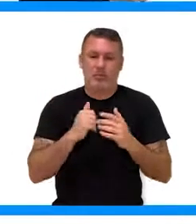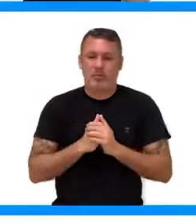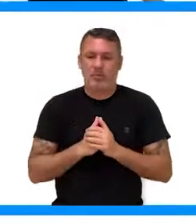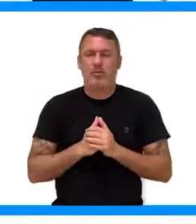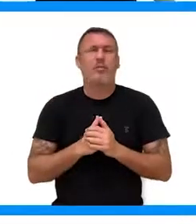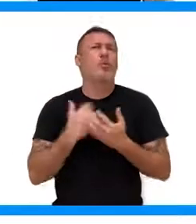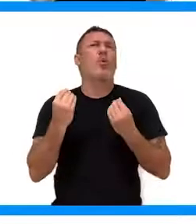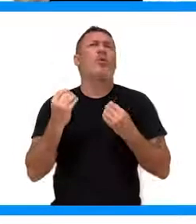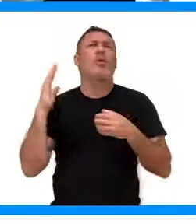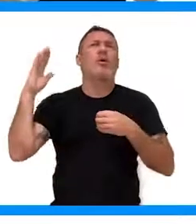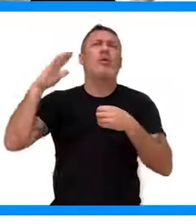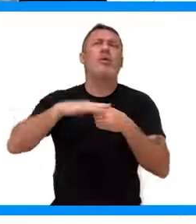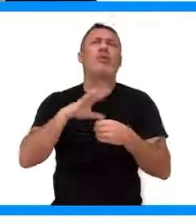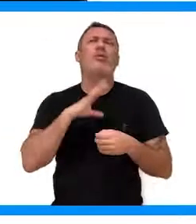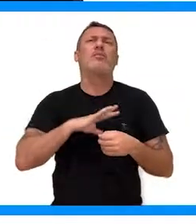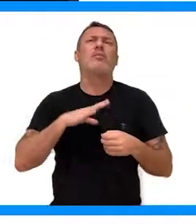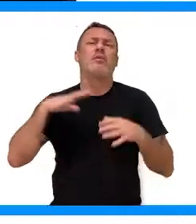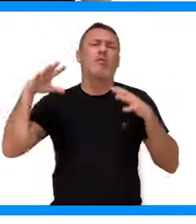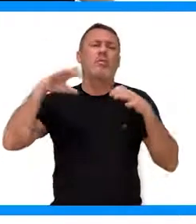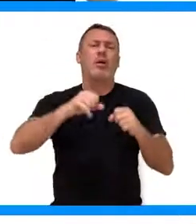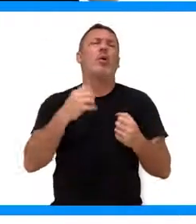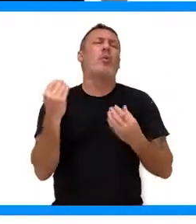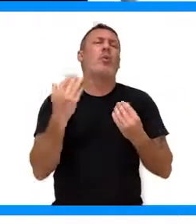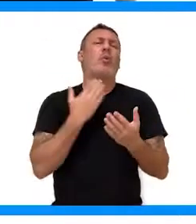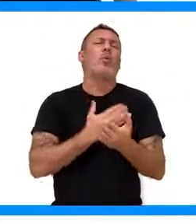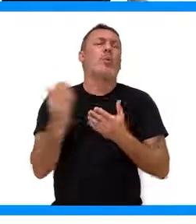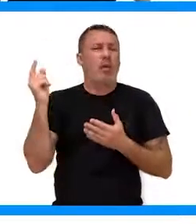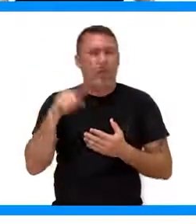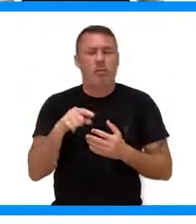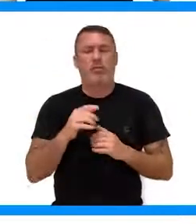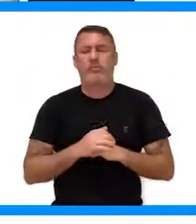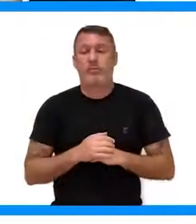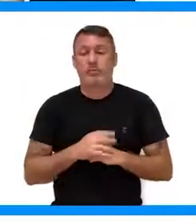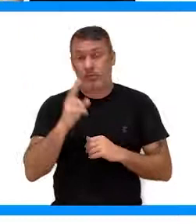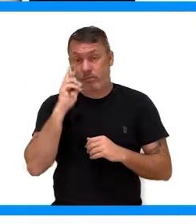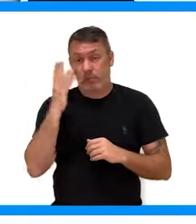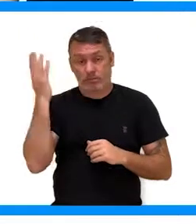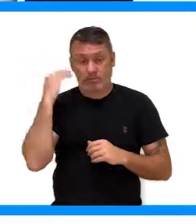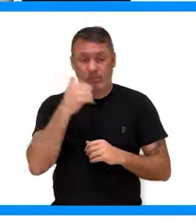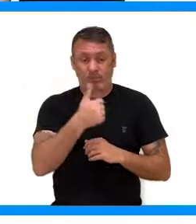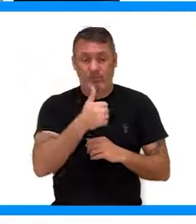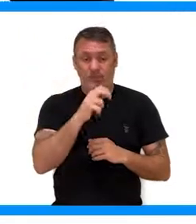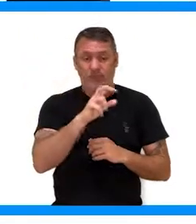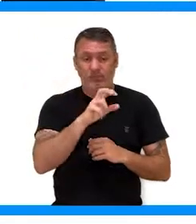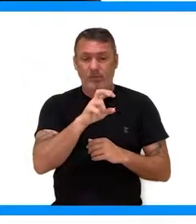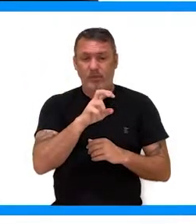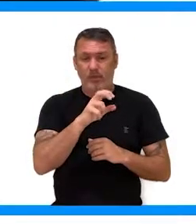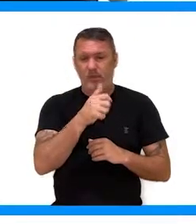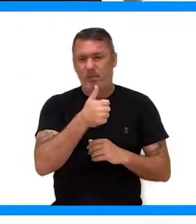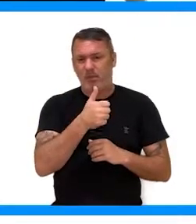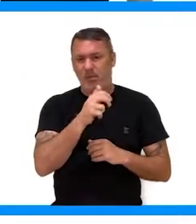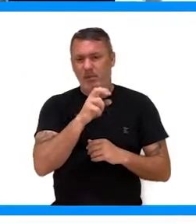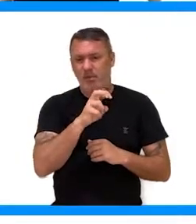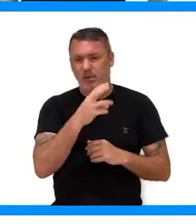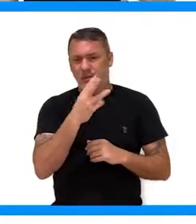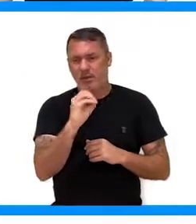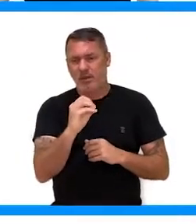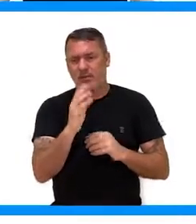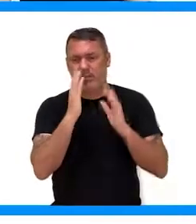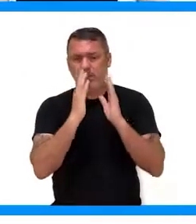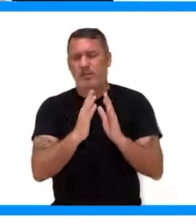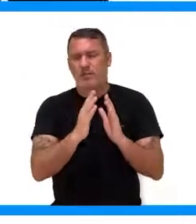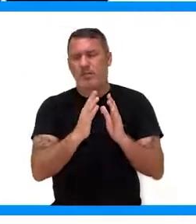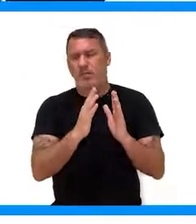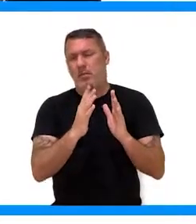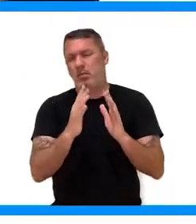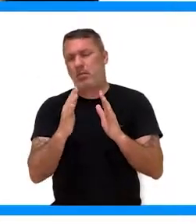Olha só, gente, de 1530, quando nós passamos aí pelo período pré-colonial, 1530,